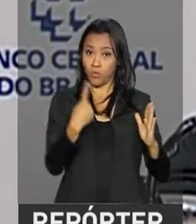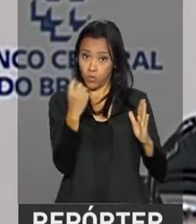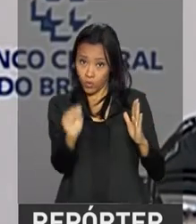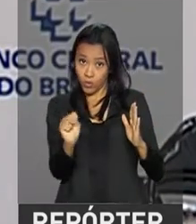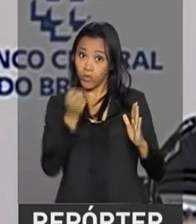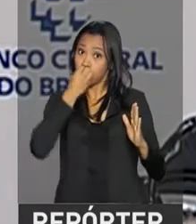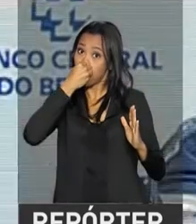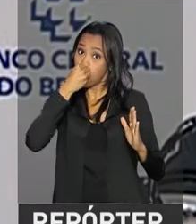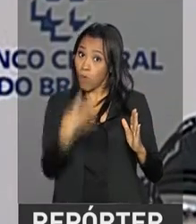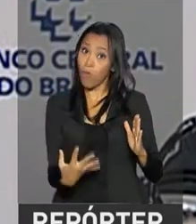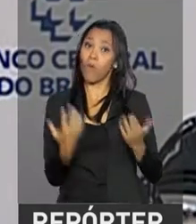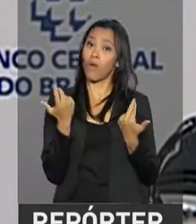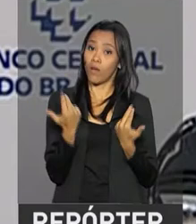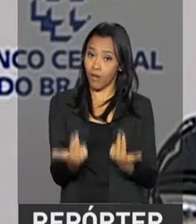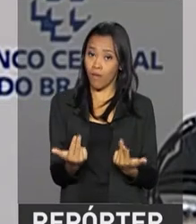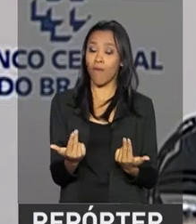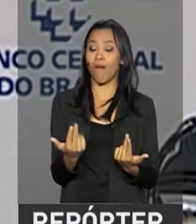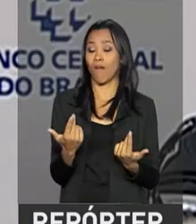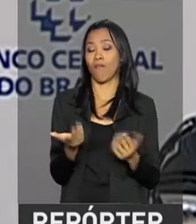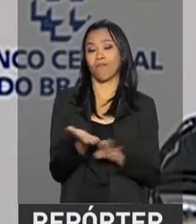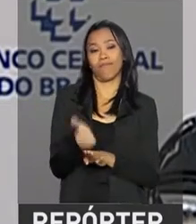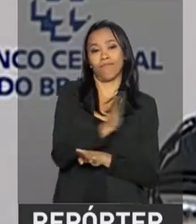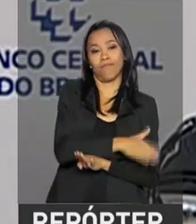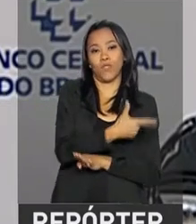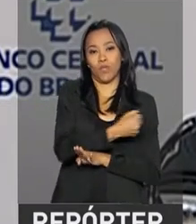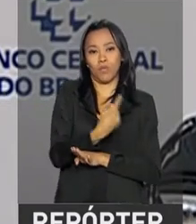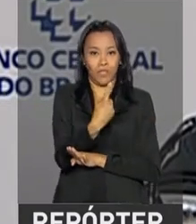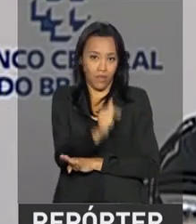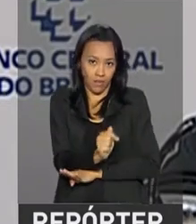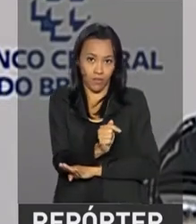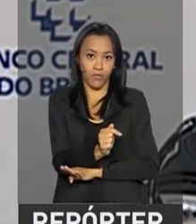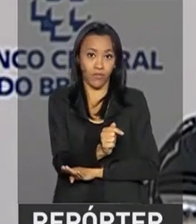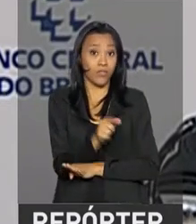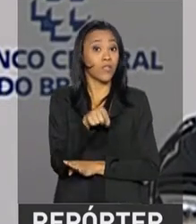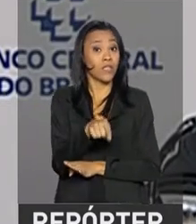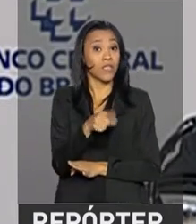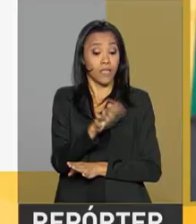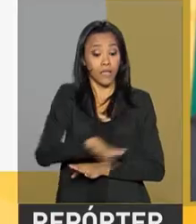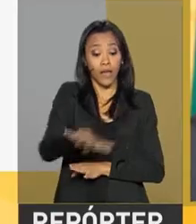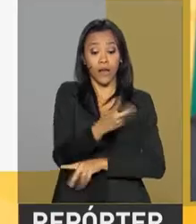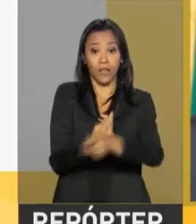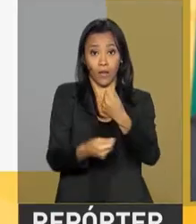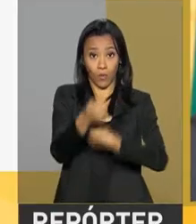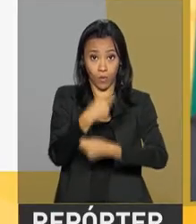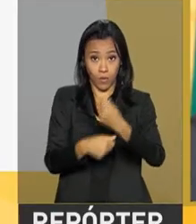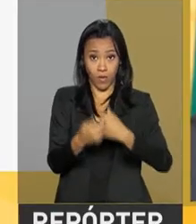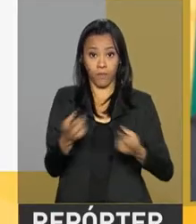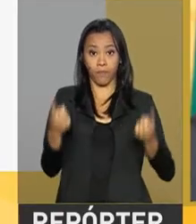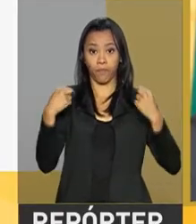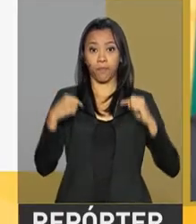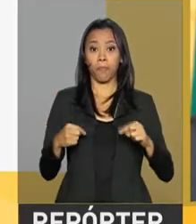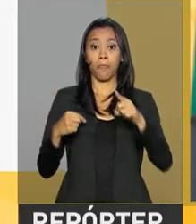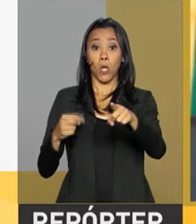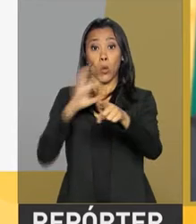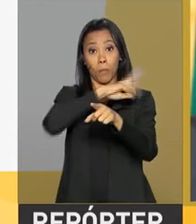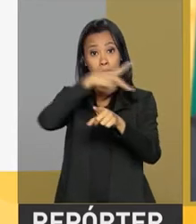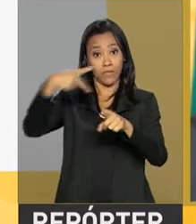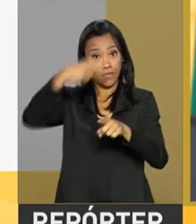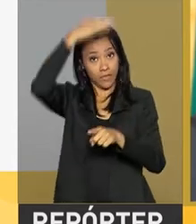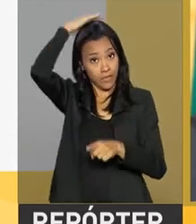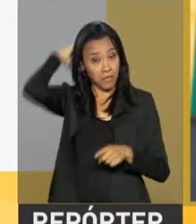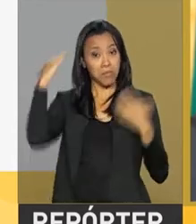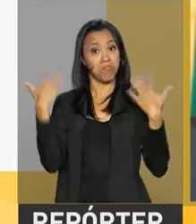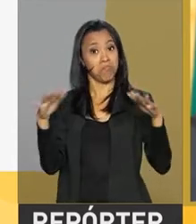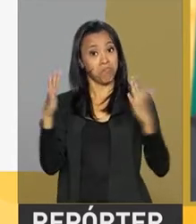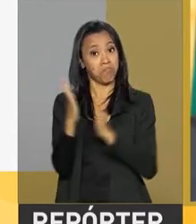tão bom quanto foi o ano de 2017 sob o ponto de vista macroeconômico o presidente michel temer comemorou o